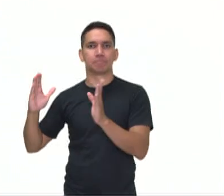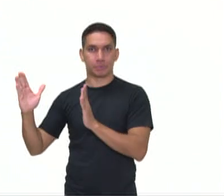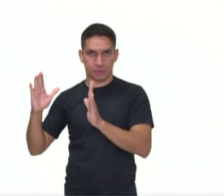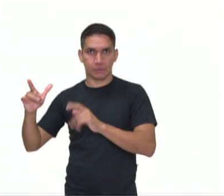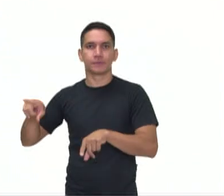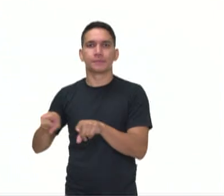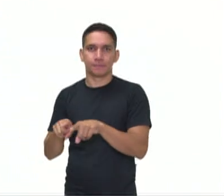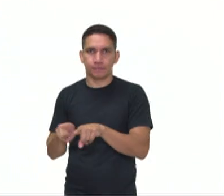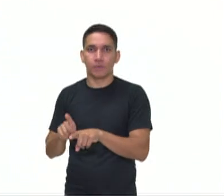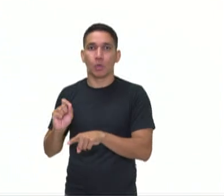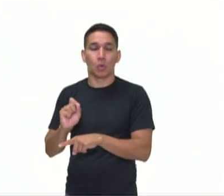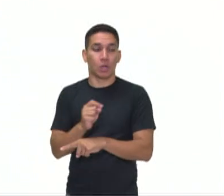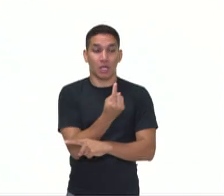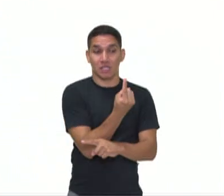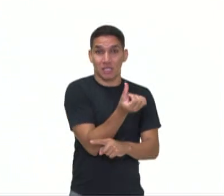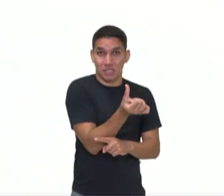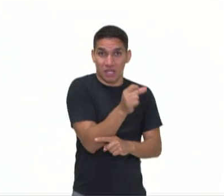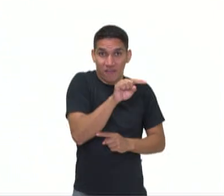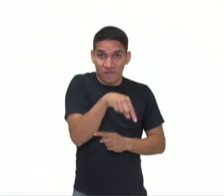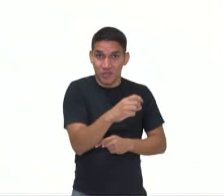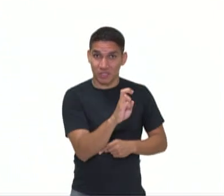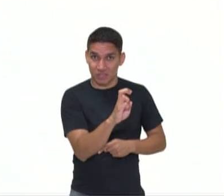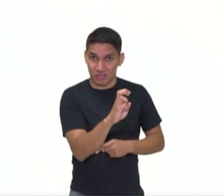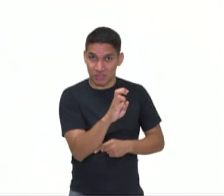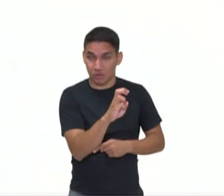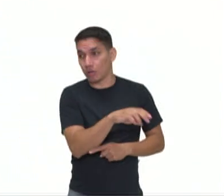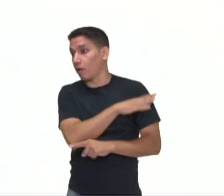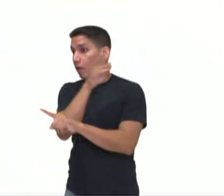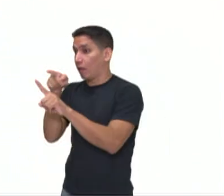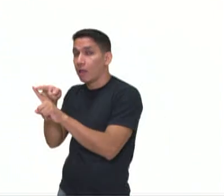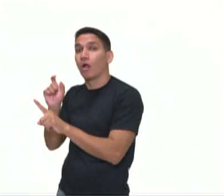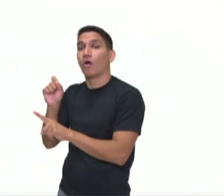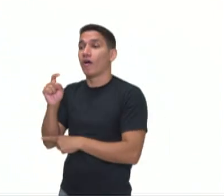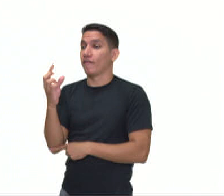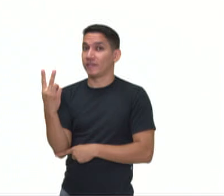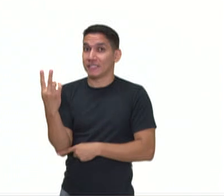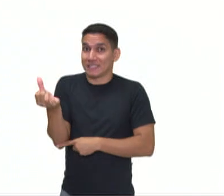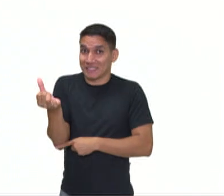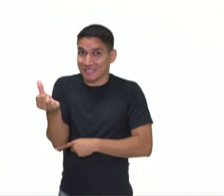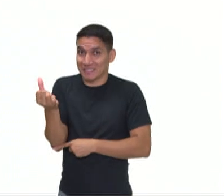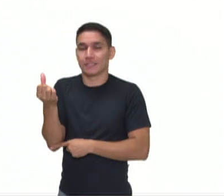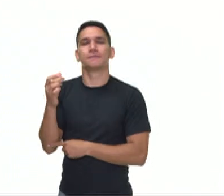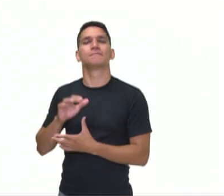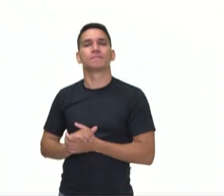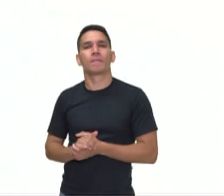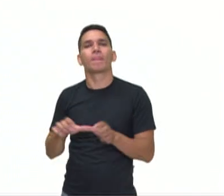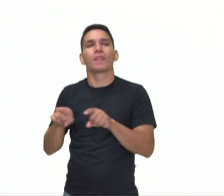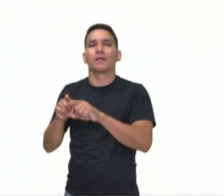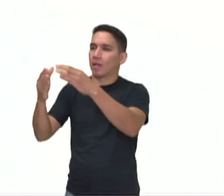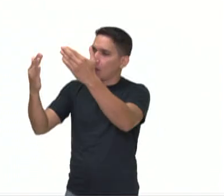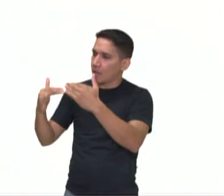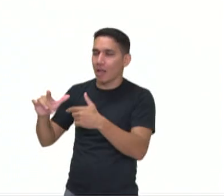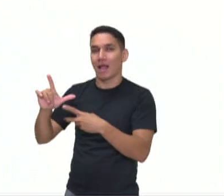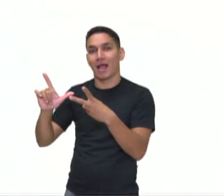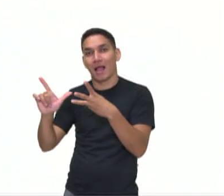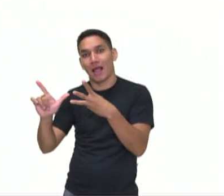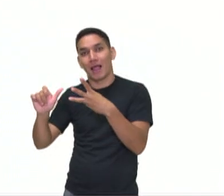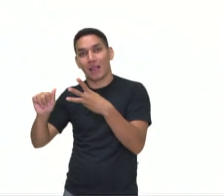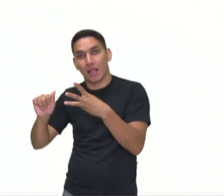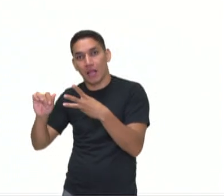que partiu de 16,5 milhões para 26 milhões, e Laos, na Nigéria, que dispõe